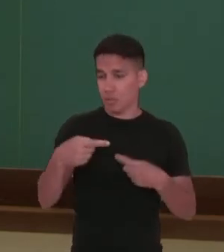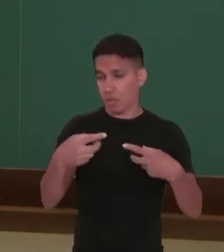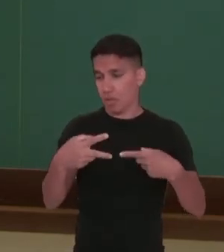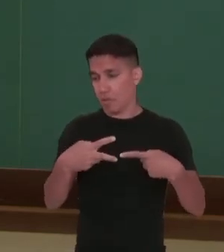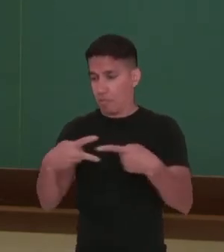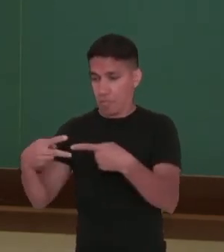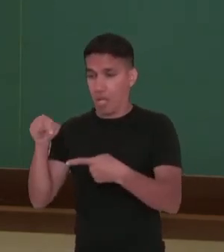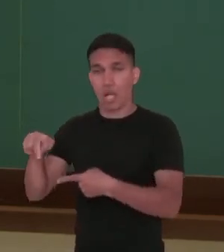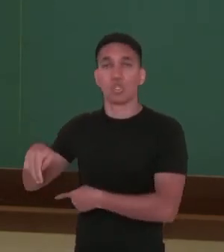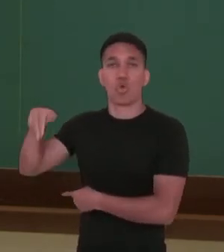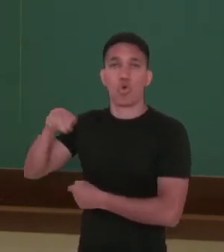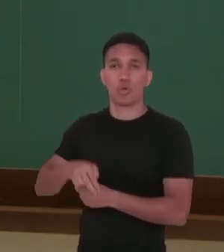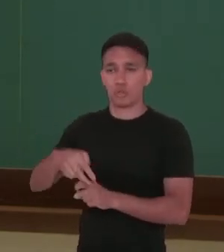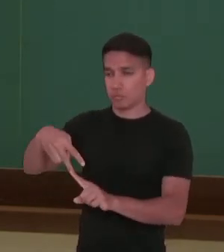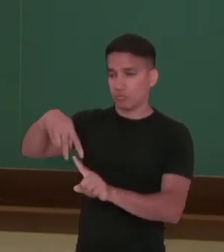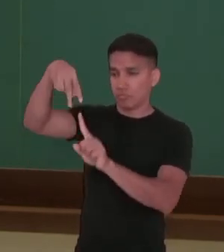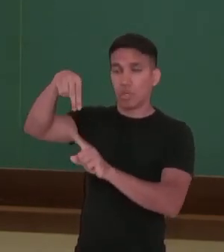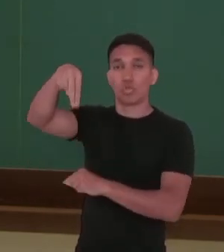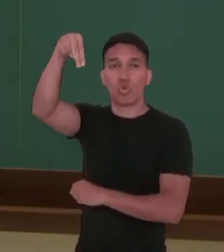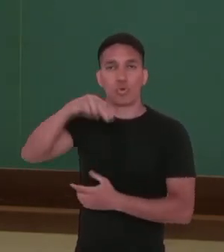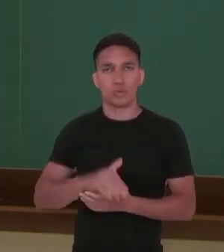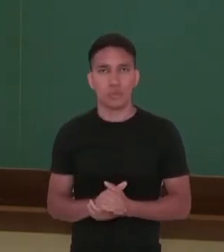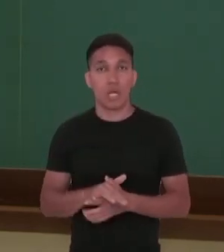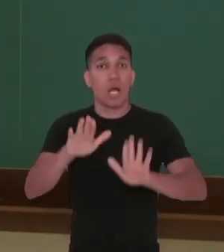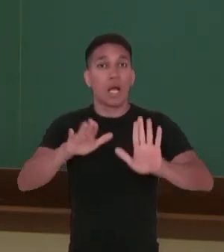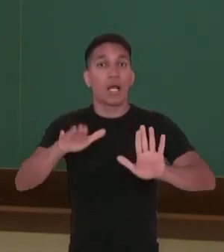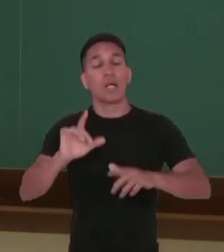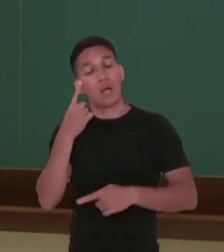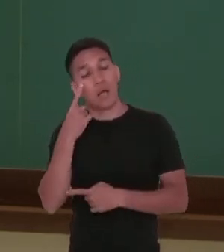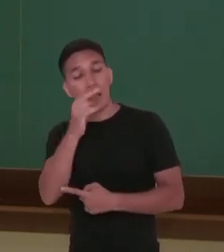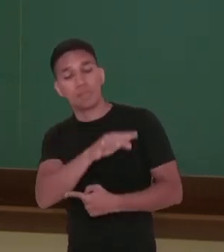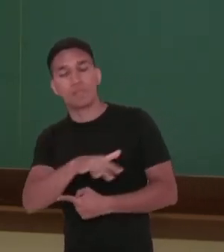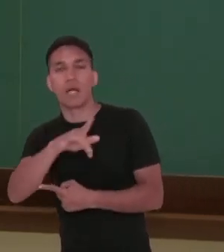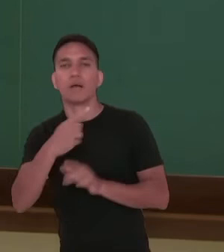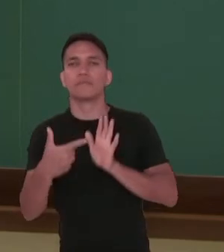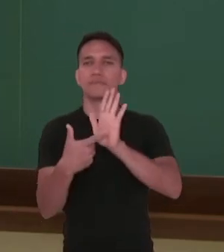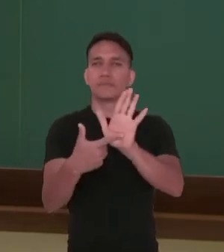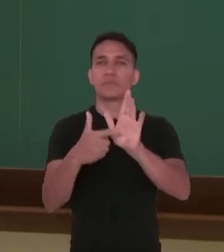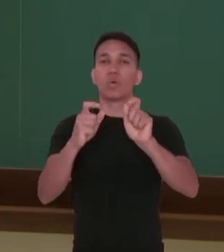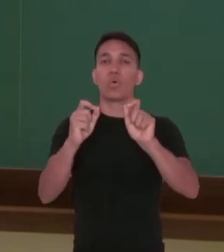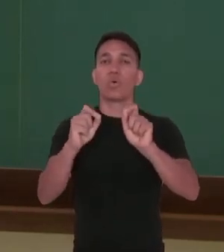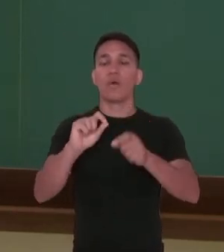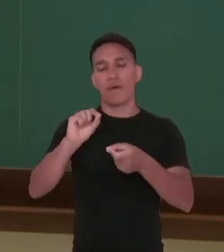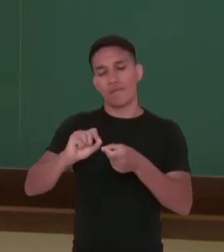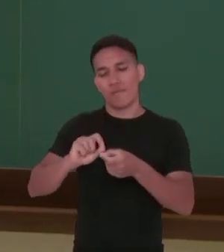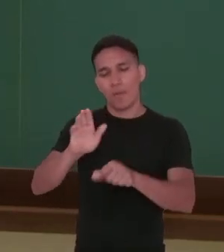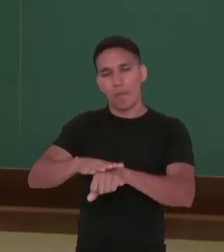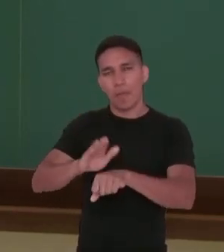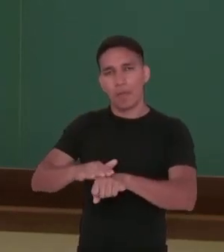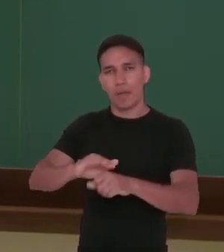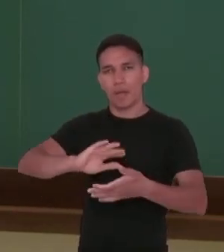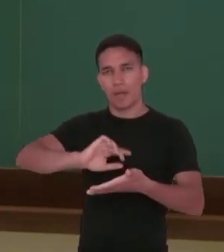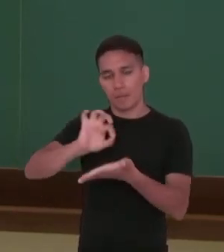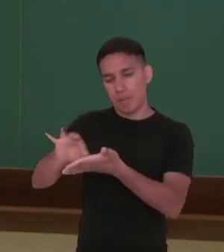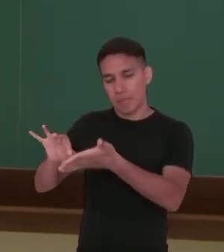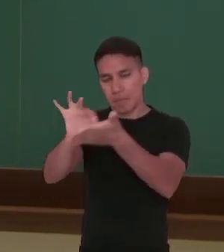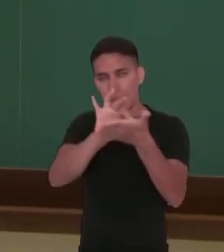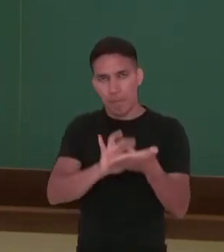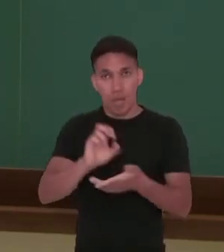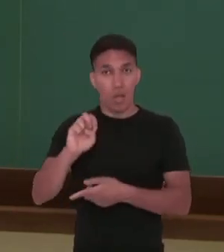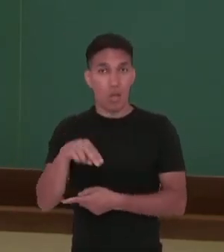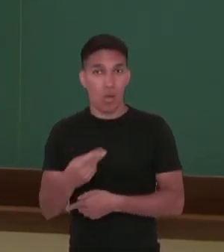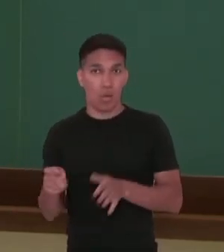norte. Tudo depende daquele espaço que você está representando naquele mapa cartográfico, ou